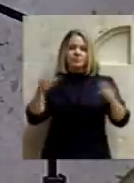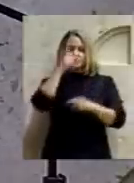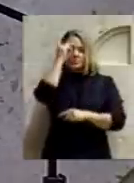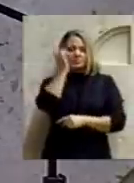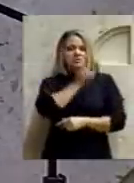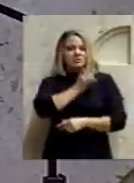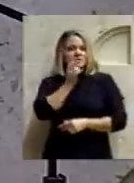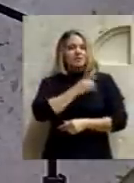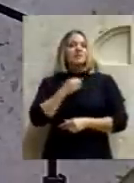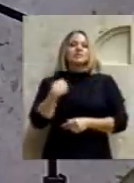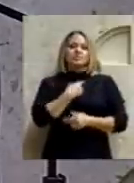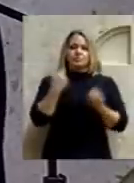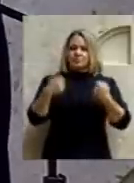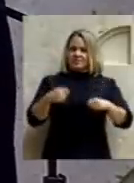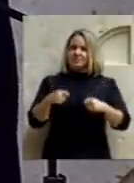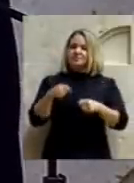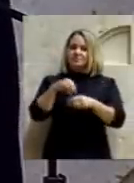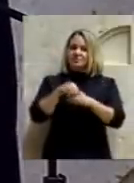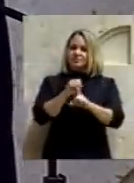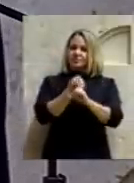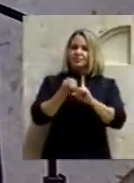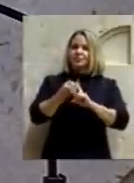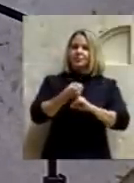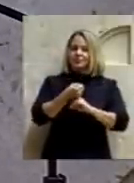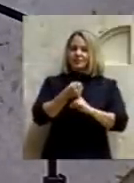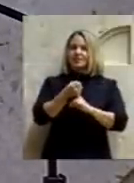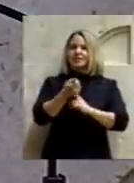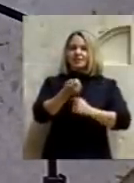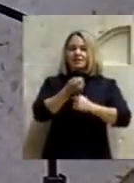tanto necessita a economia nacional.